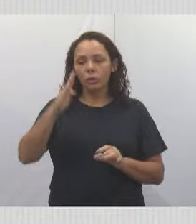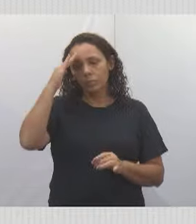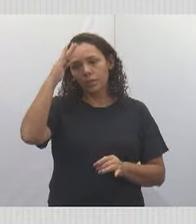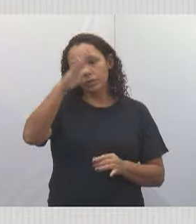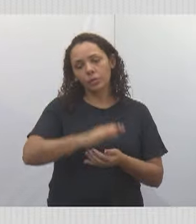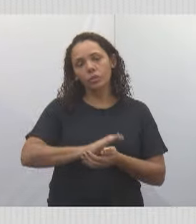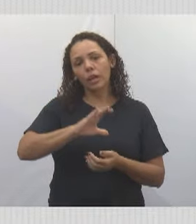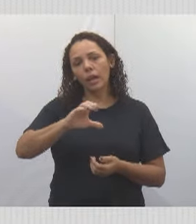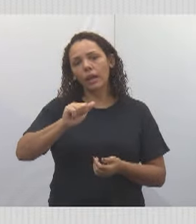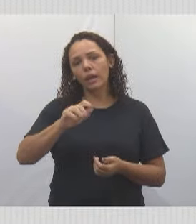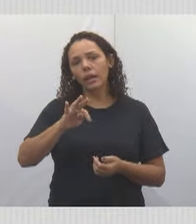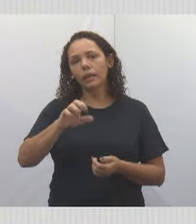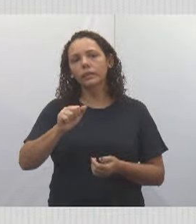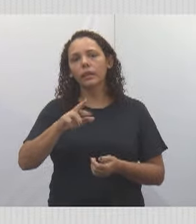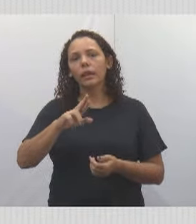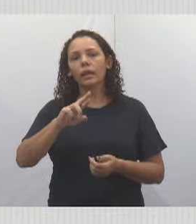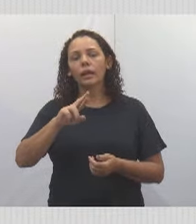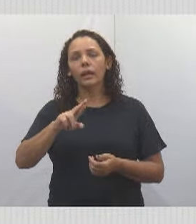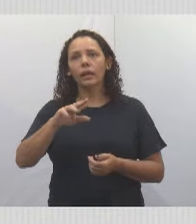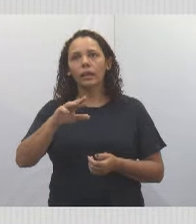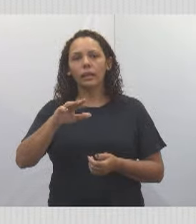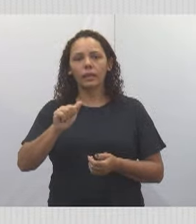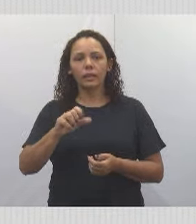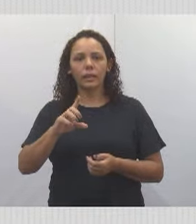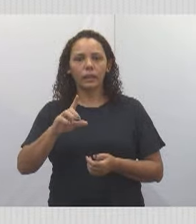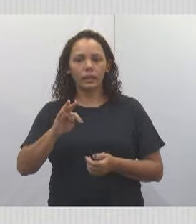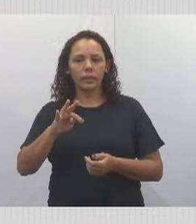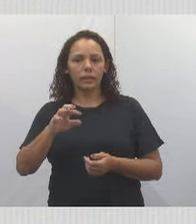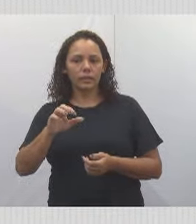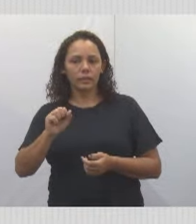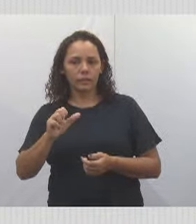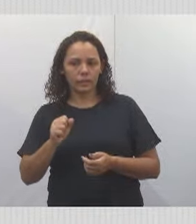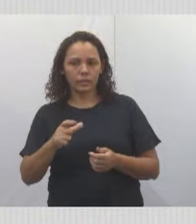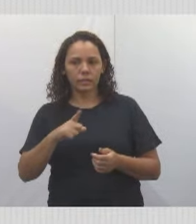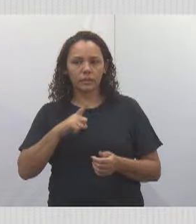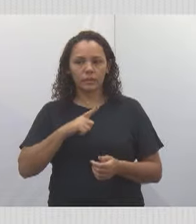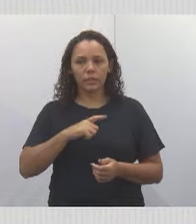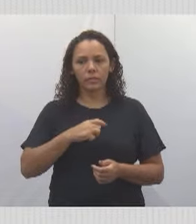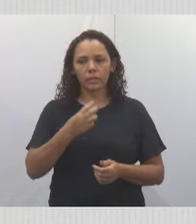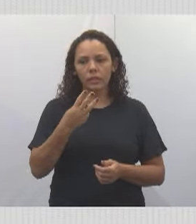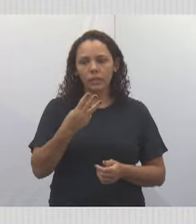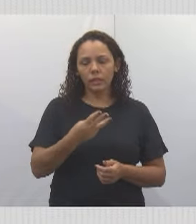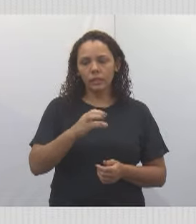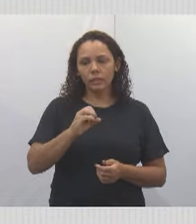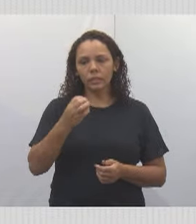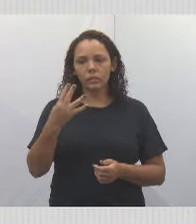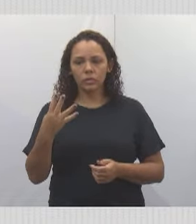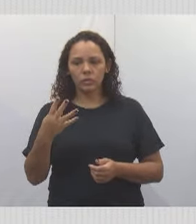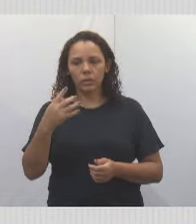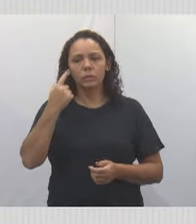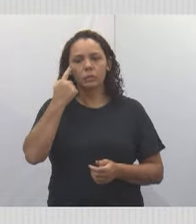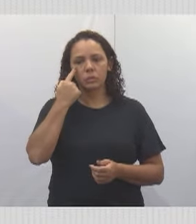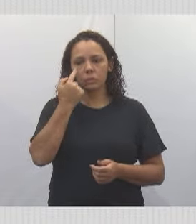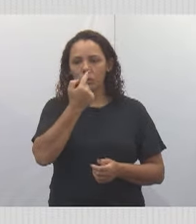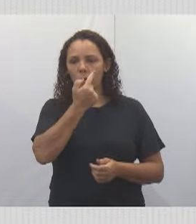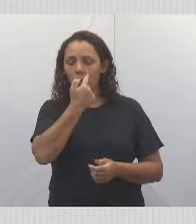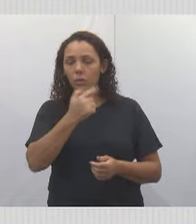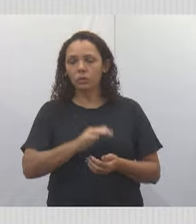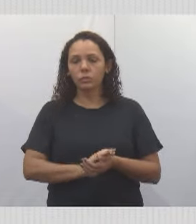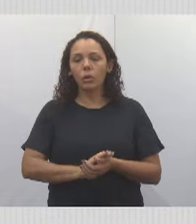realizados, nesse segundo quadrimestre de 2024, 304 olhos. Os demais exames,